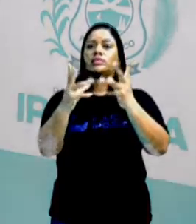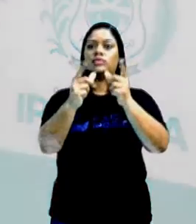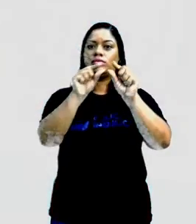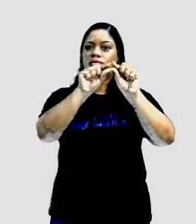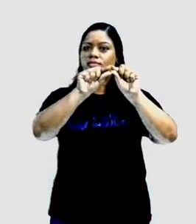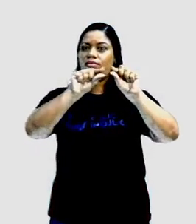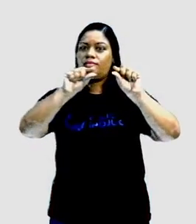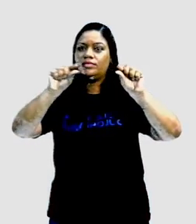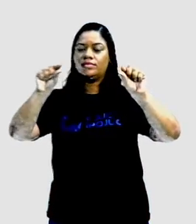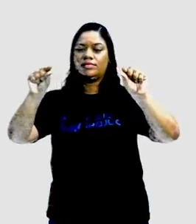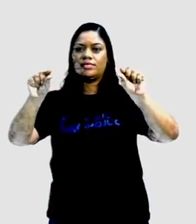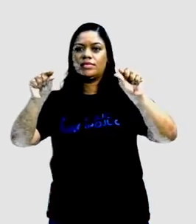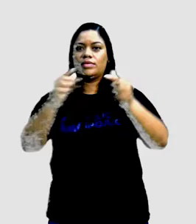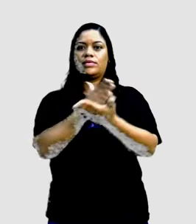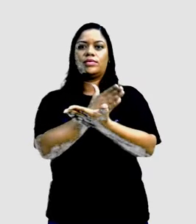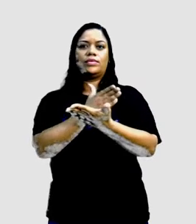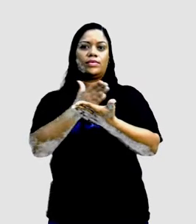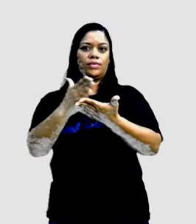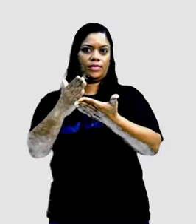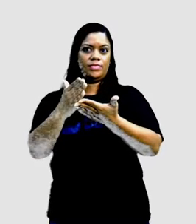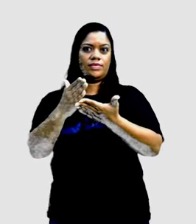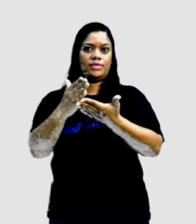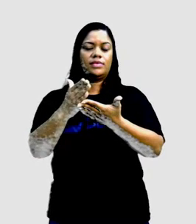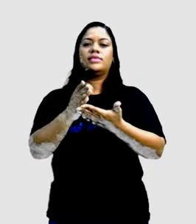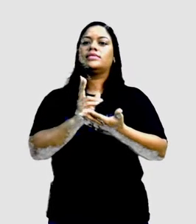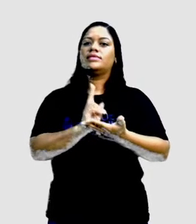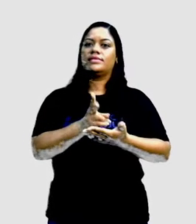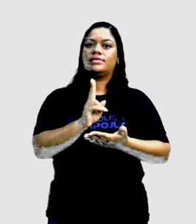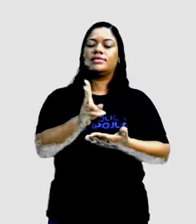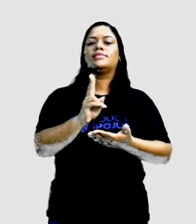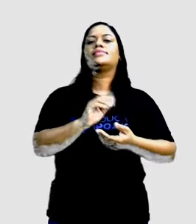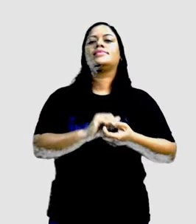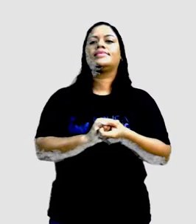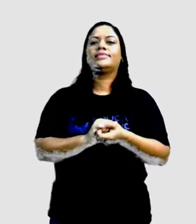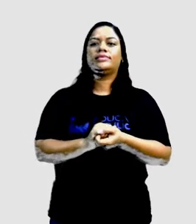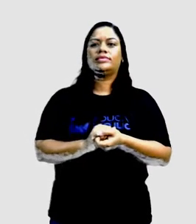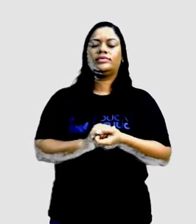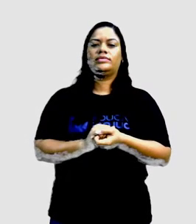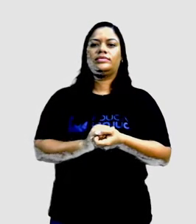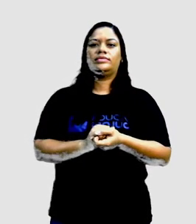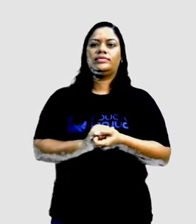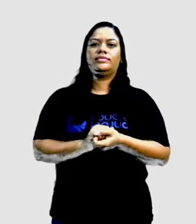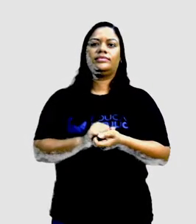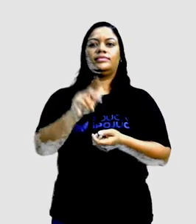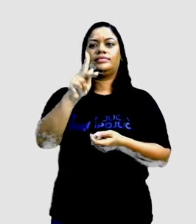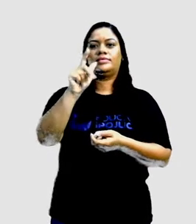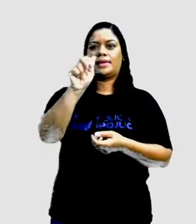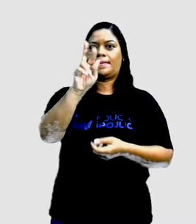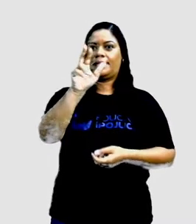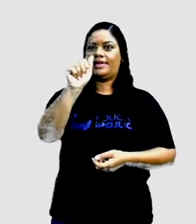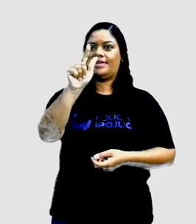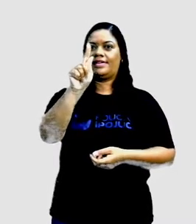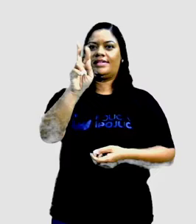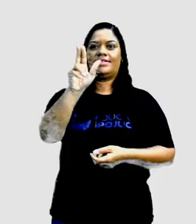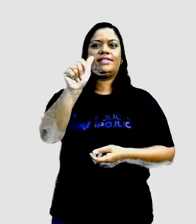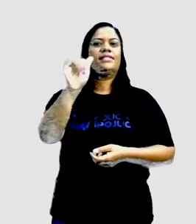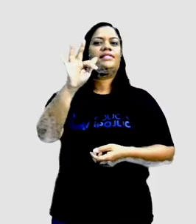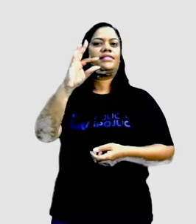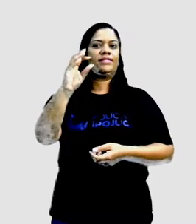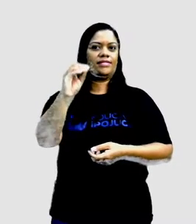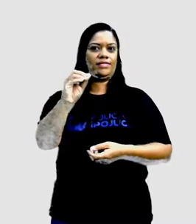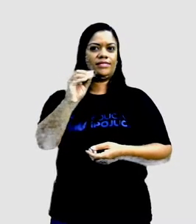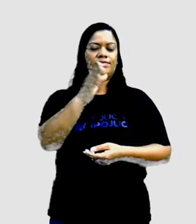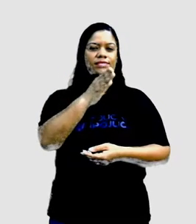e geralmente no início de cada linha é deixado um espaço que nós chamamos de parágrafo, né?